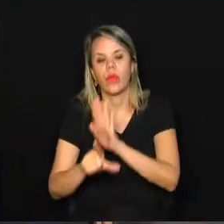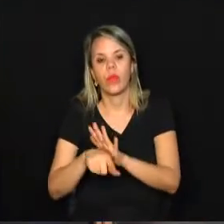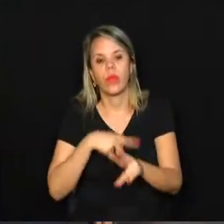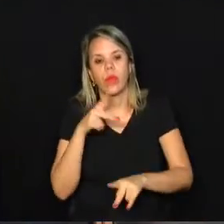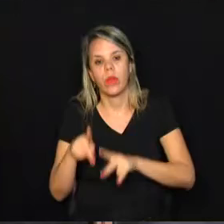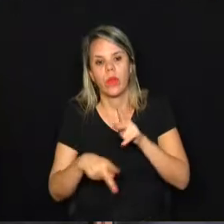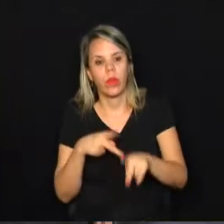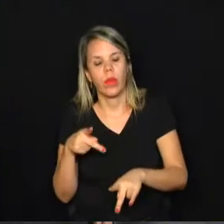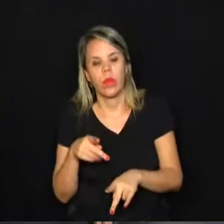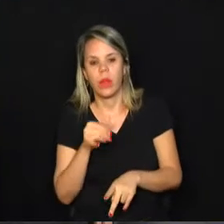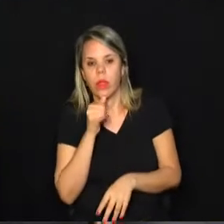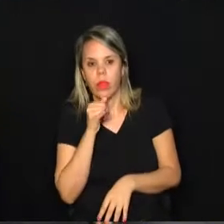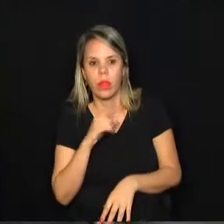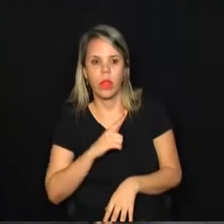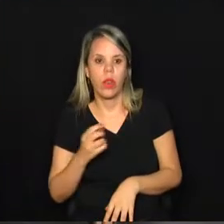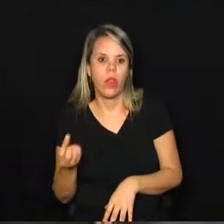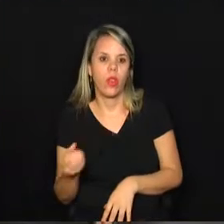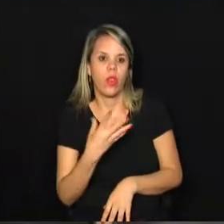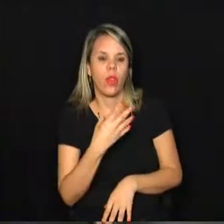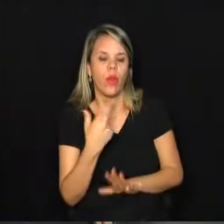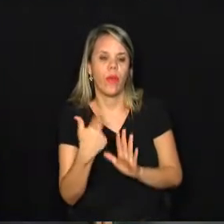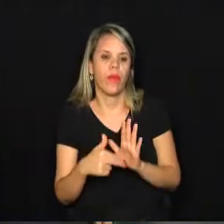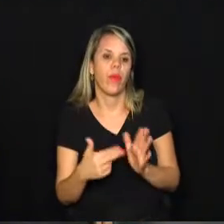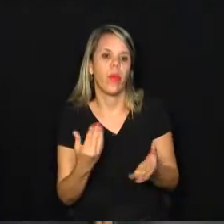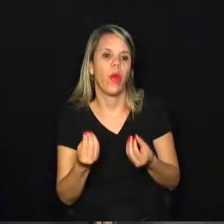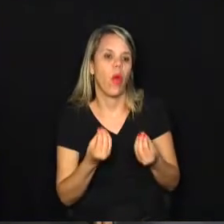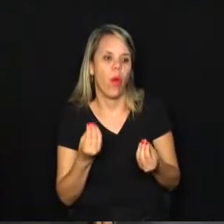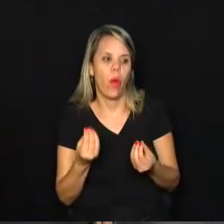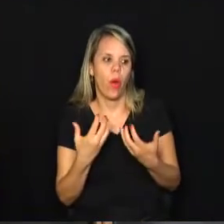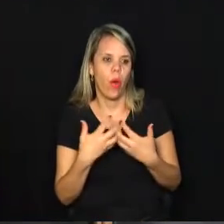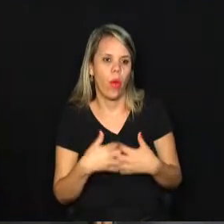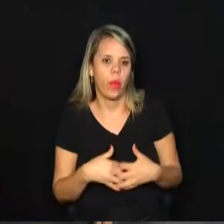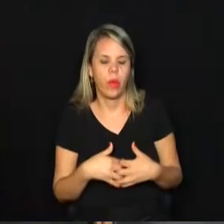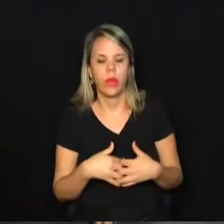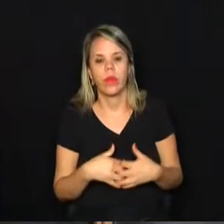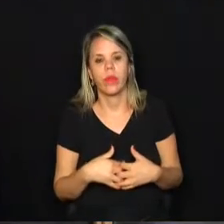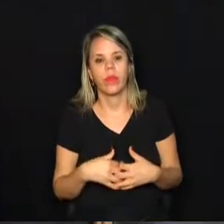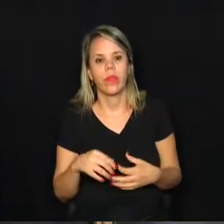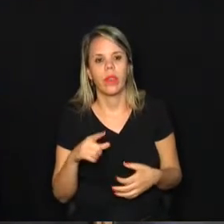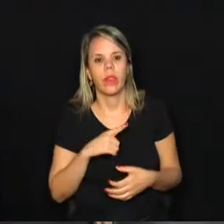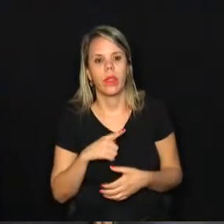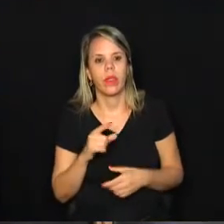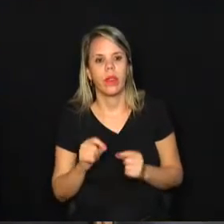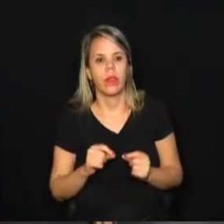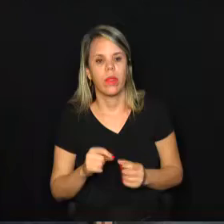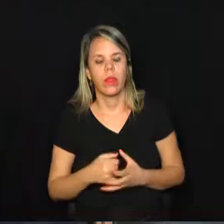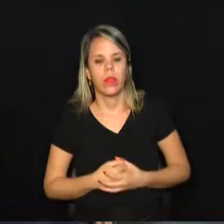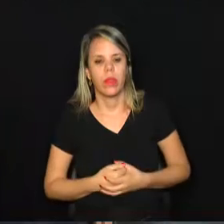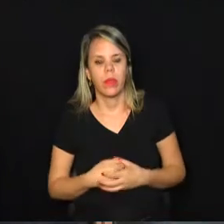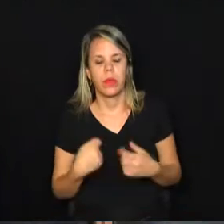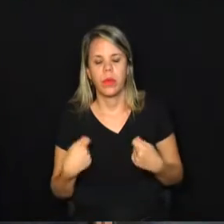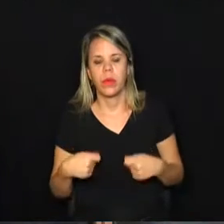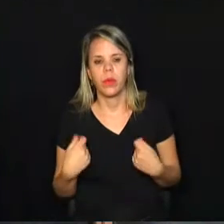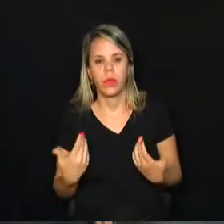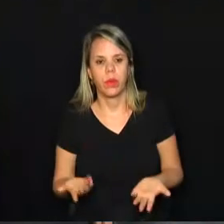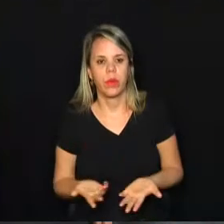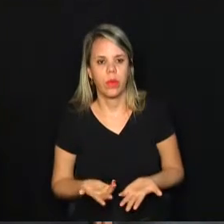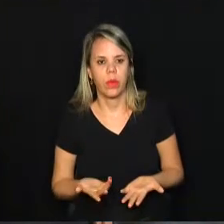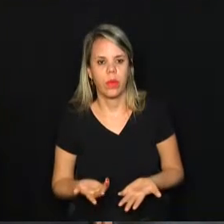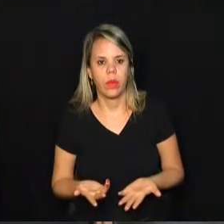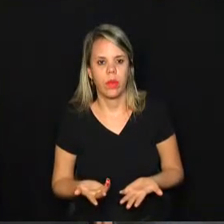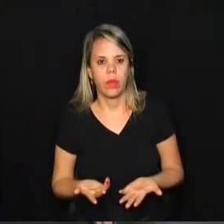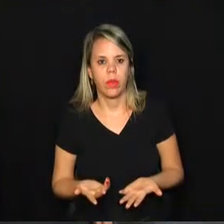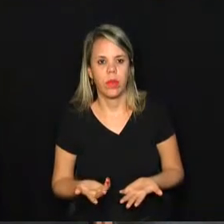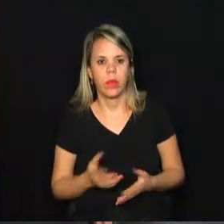pessoas simplesmente vão ter uma nova nomenclatura, vai haver necessidade, assim, vai haver